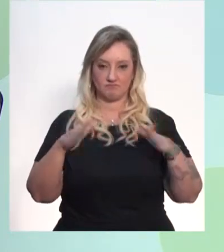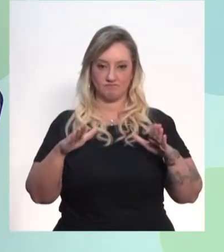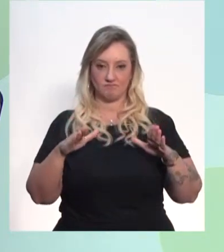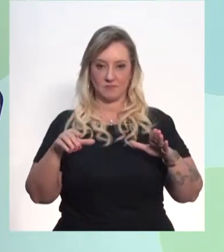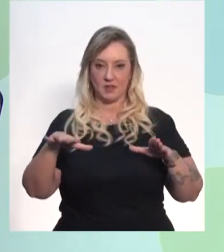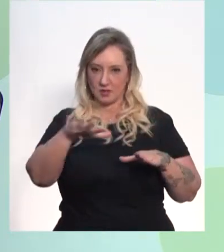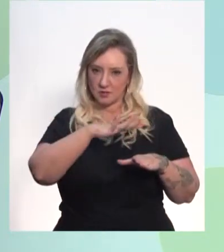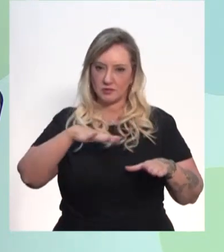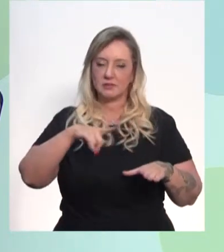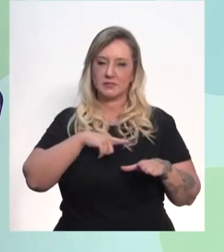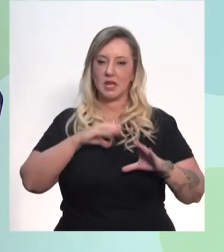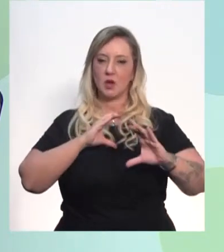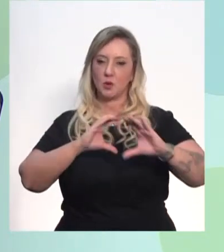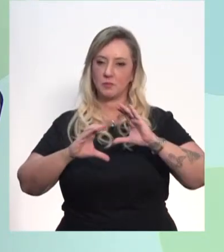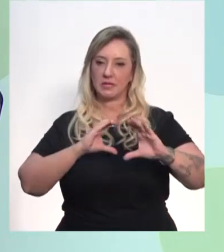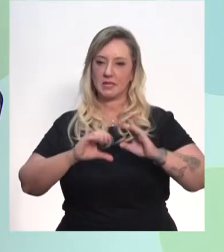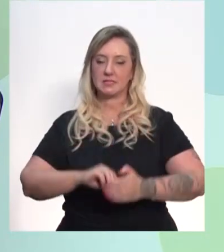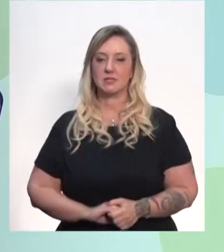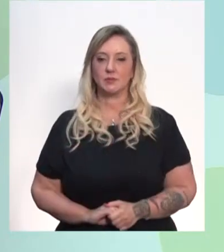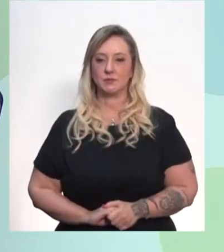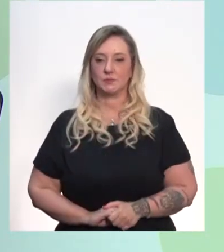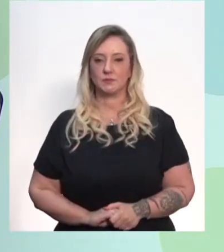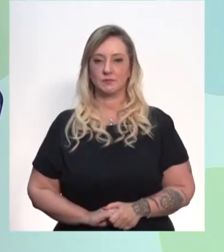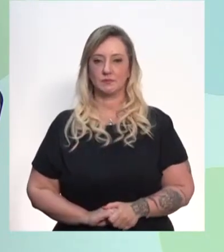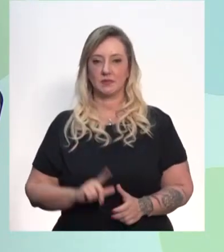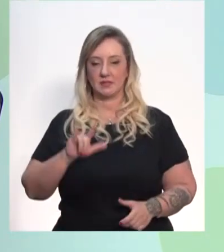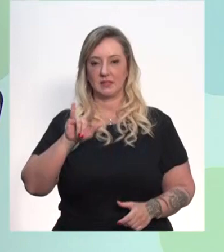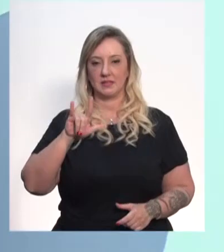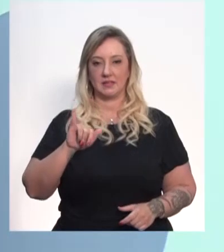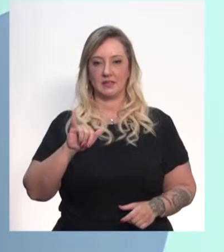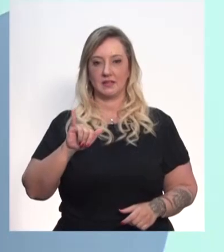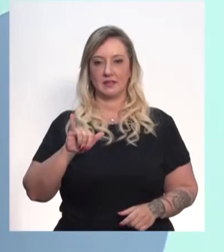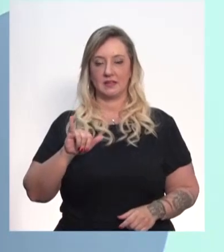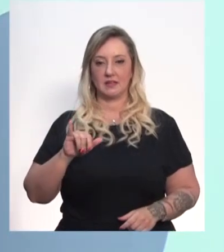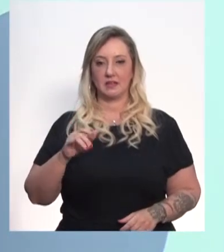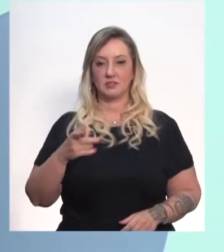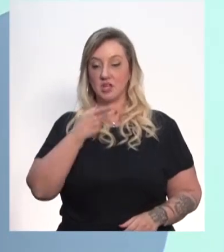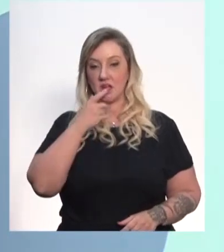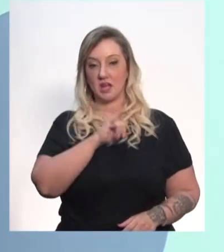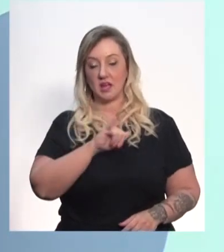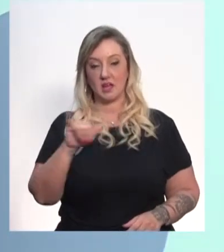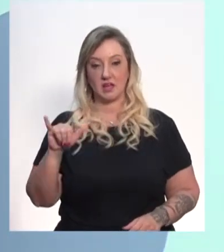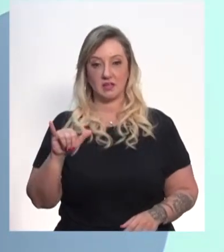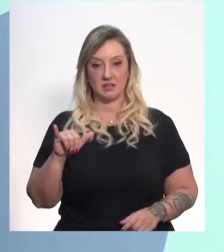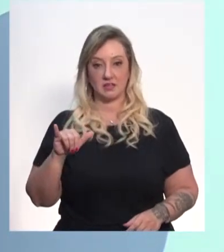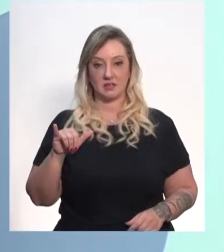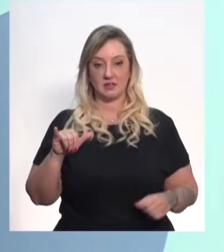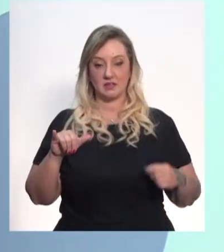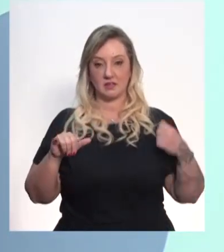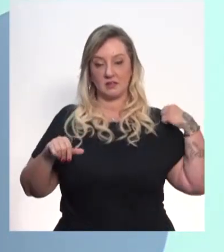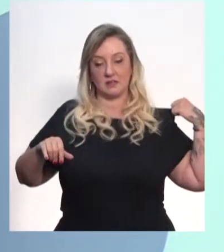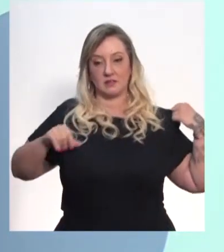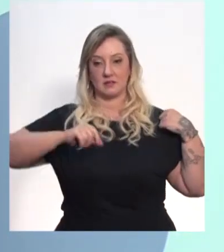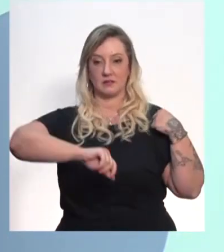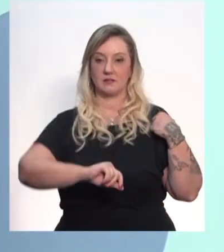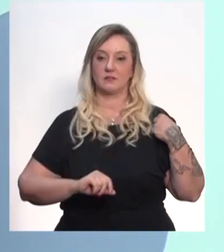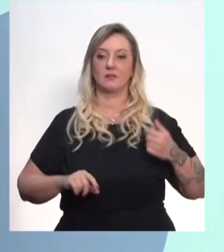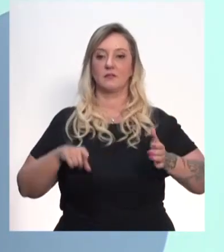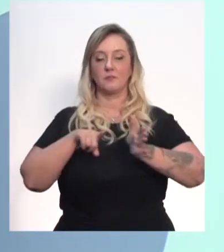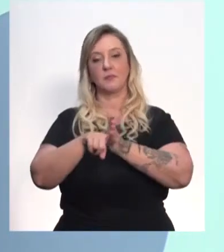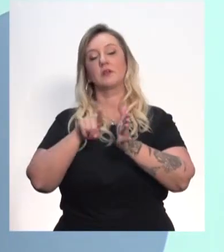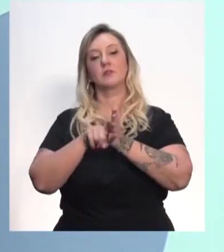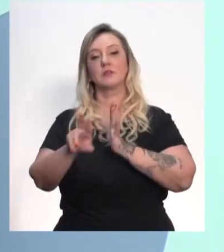foram disponibilizadas esse material, esses questionários, essas avaliações, e vocês podem acessar por meio do AVFAP. Eu vou